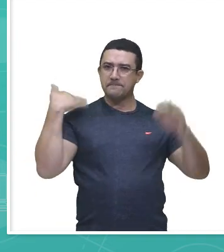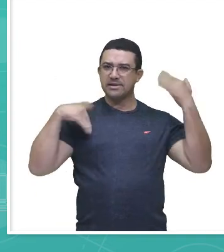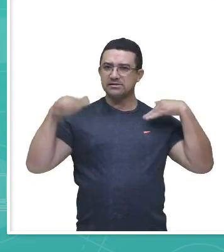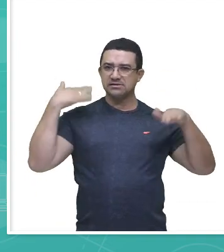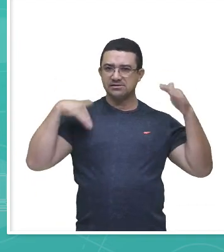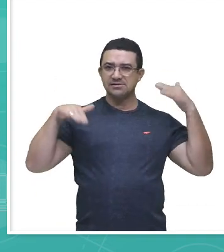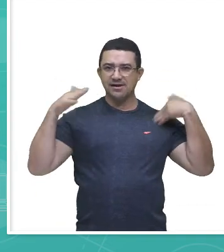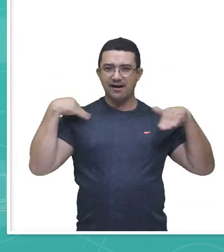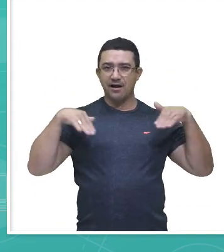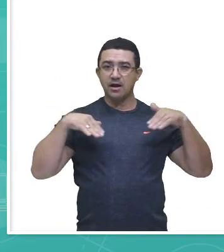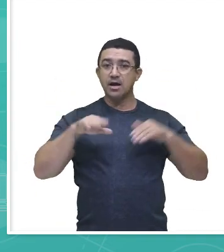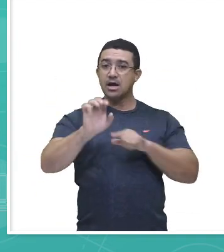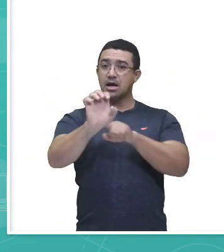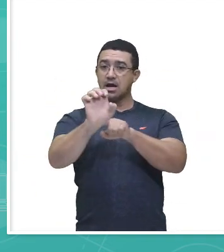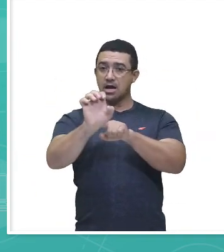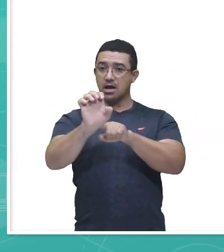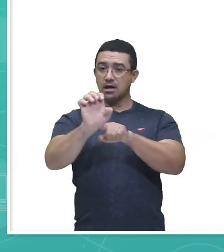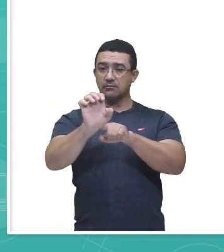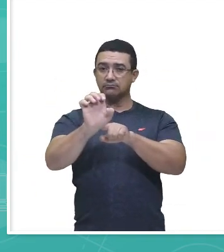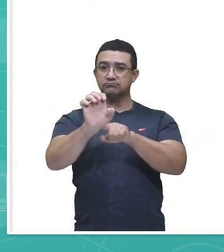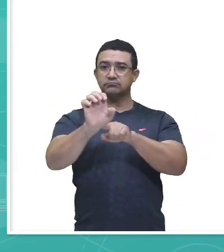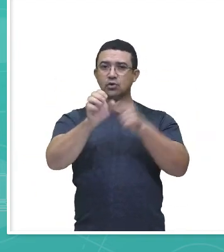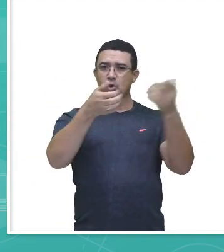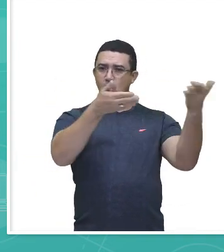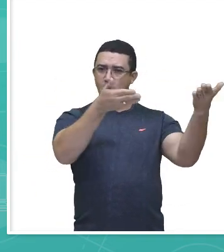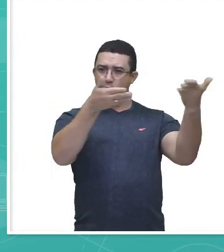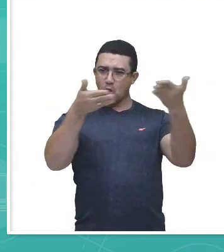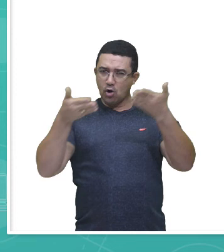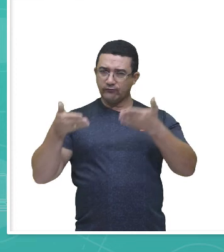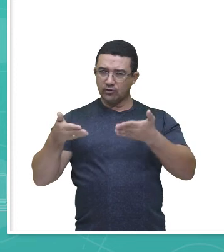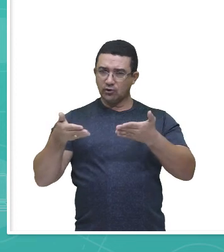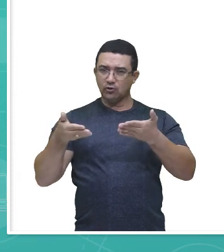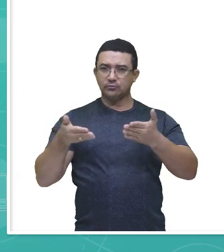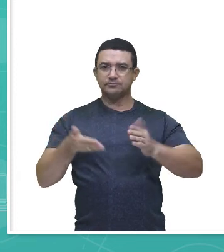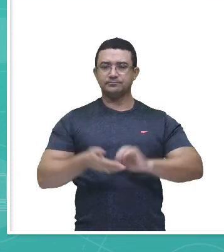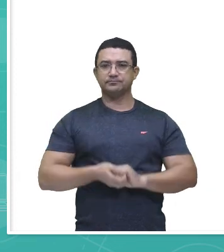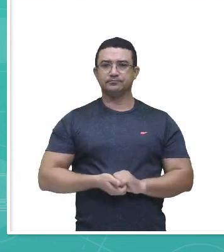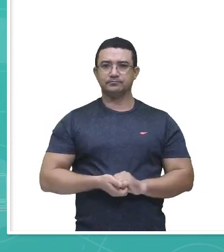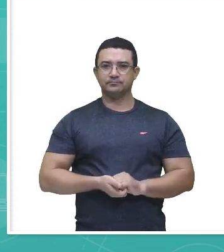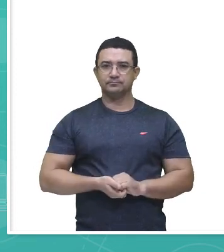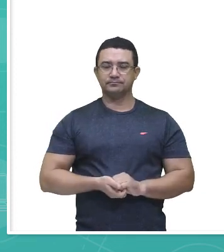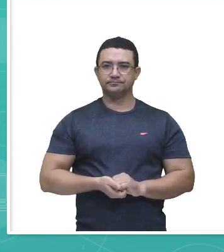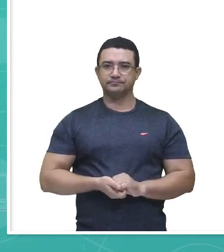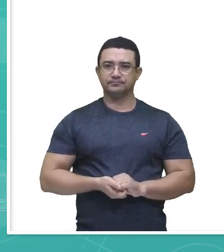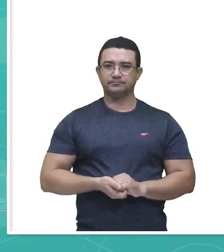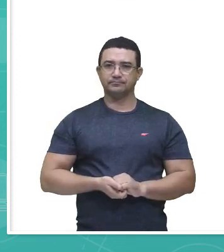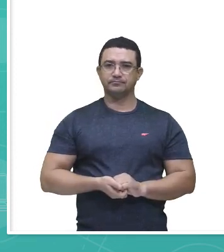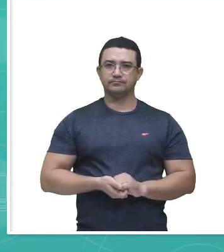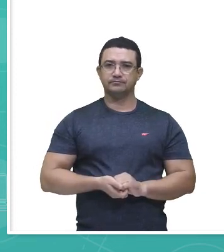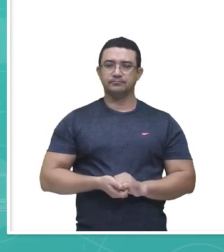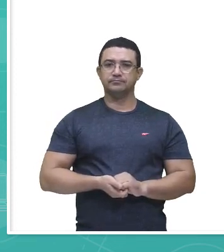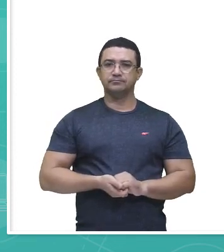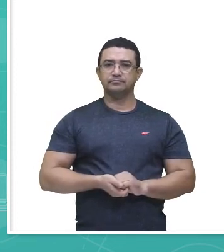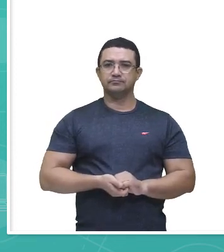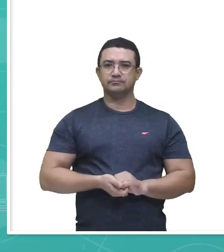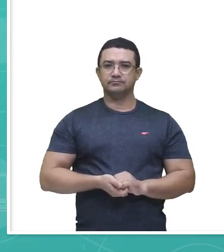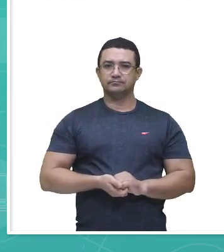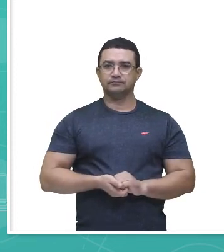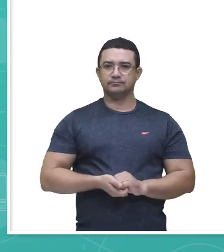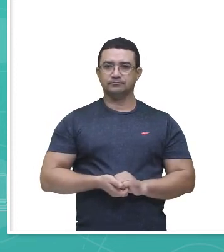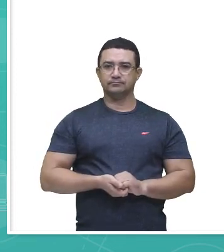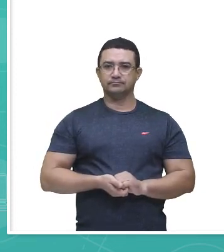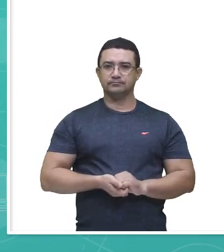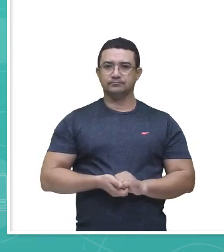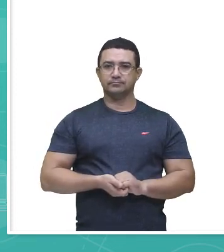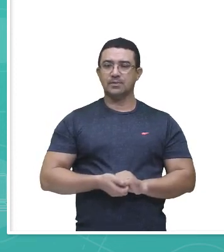E vimos que tem a conjunção que nós trabalhamos durante toda a aula. Então, e. Aqui o e